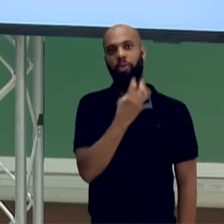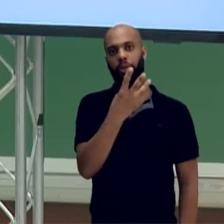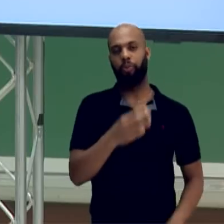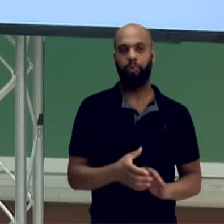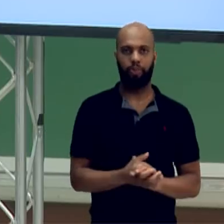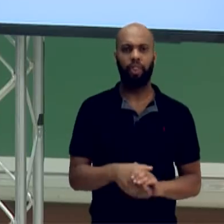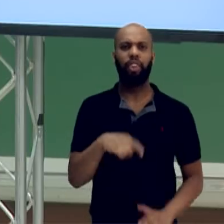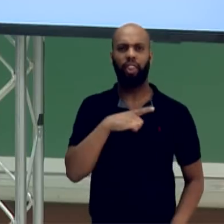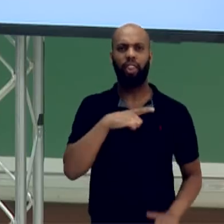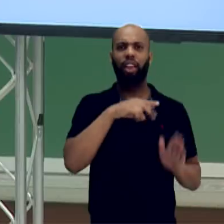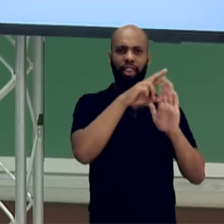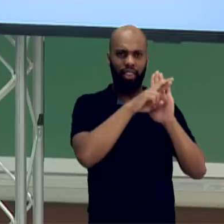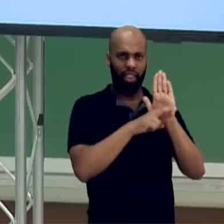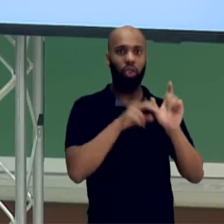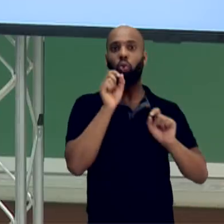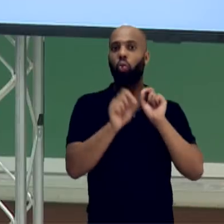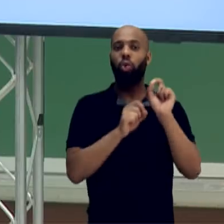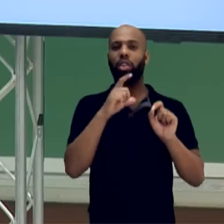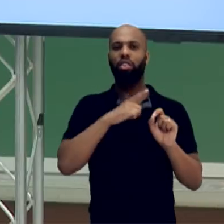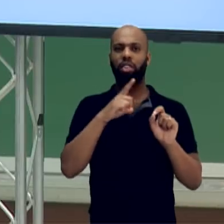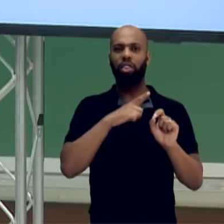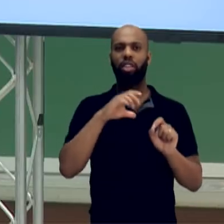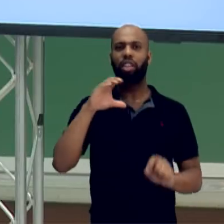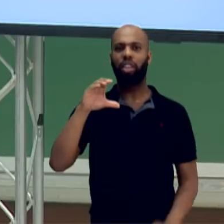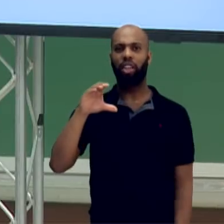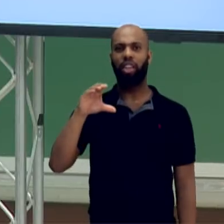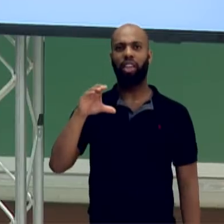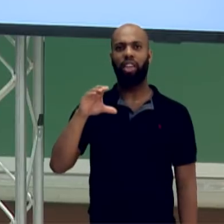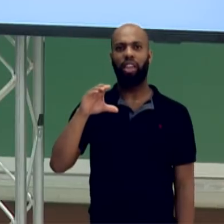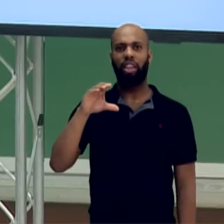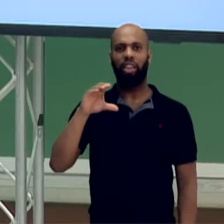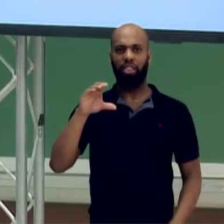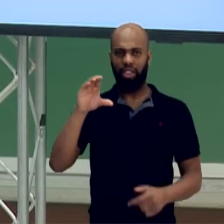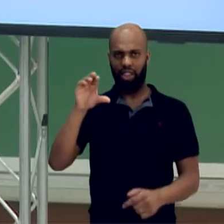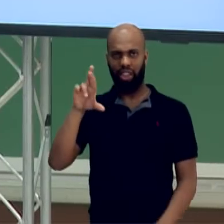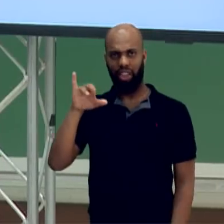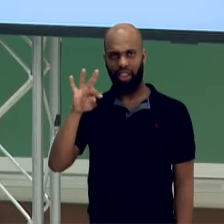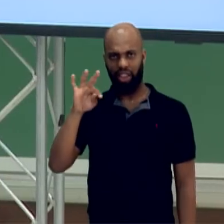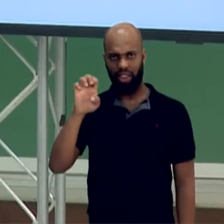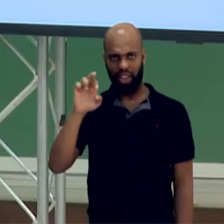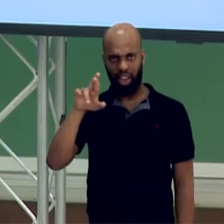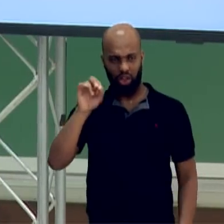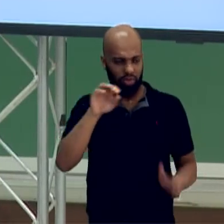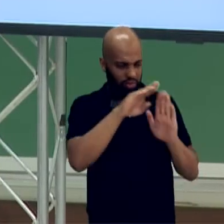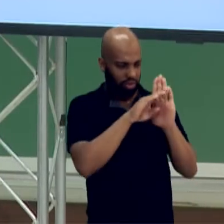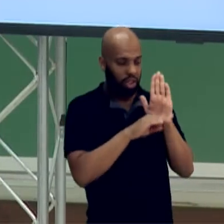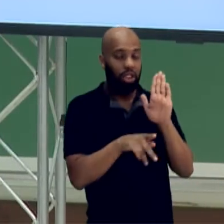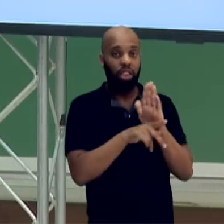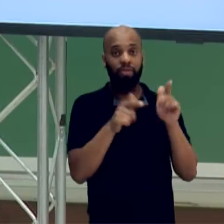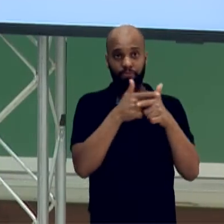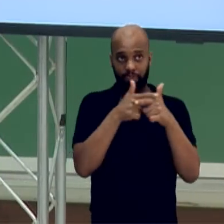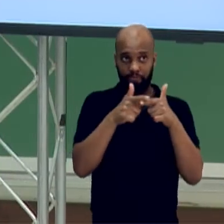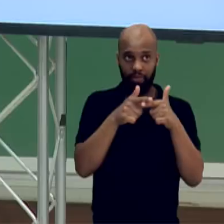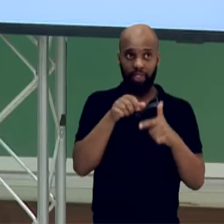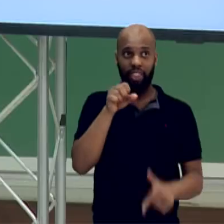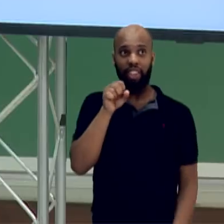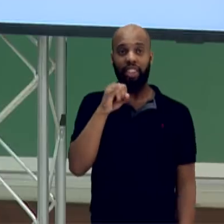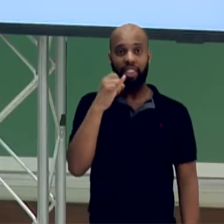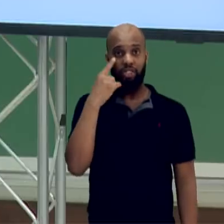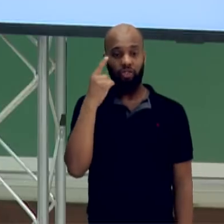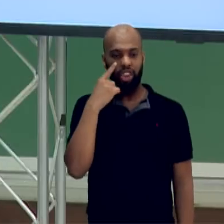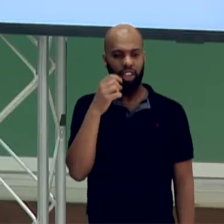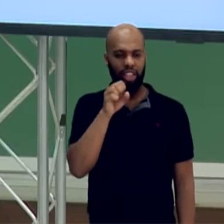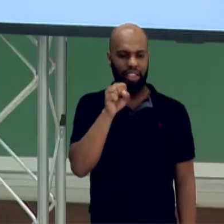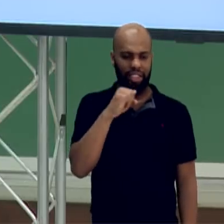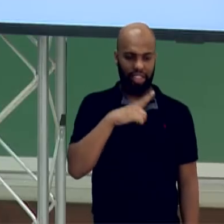Lembrou da regra do 3? Do critério de divisibilidade? Vamos recordar? Se a gente somar os